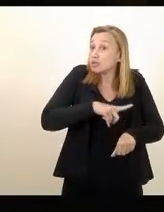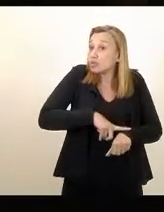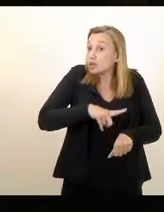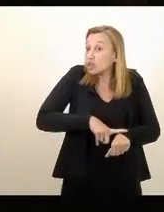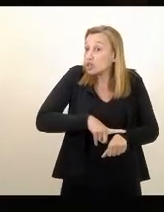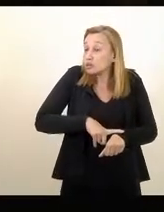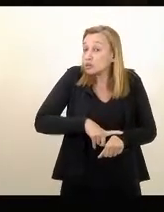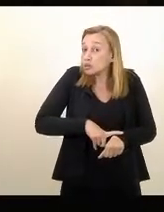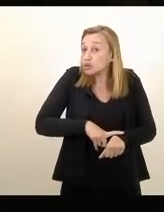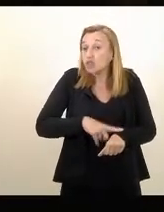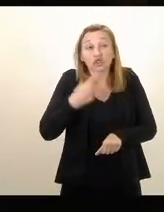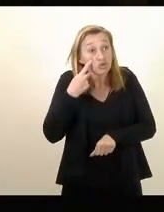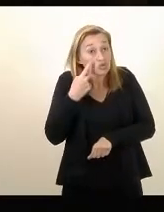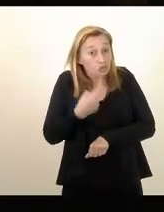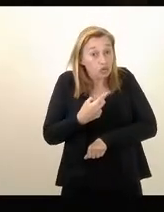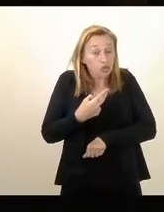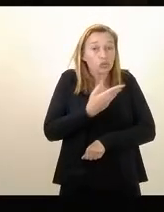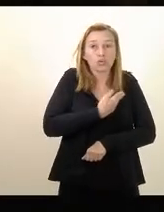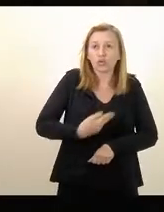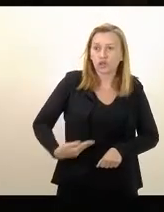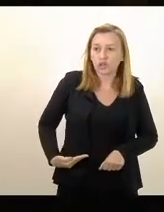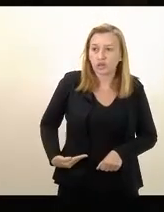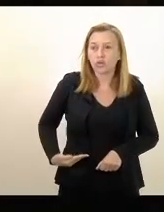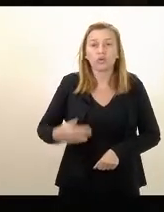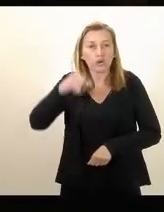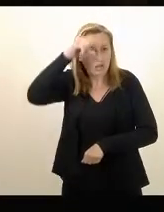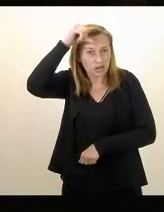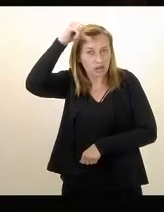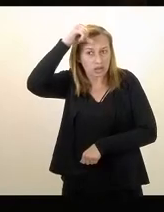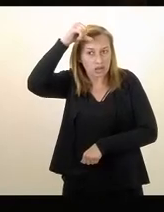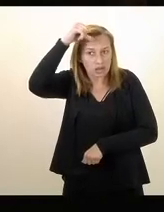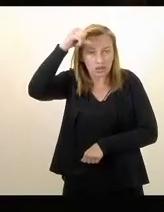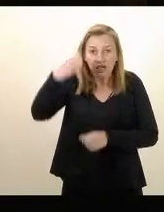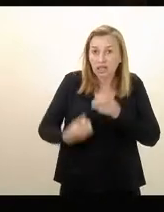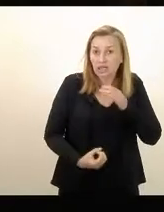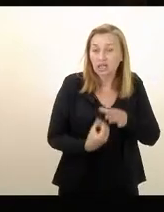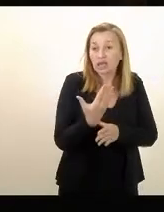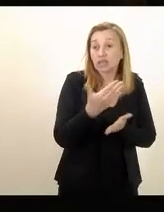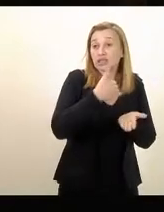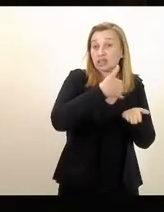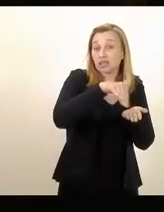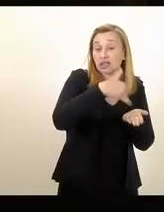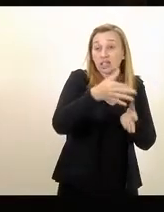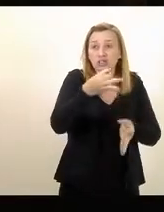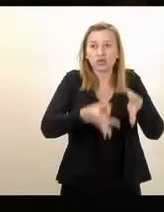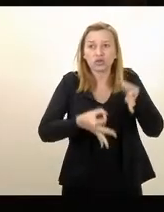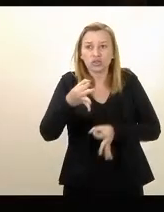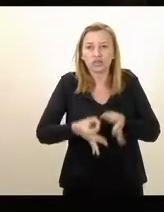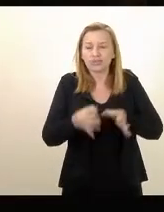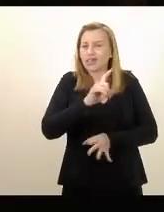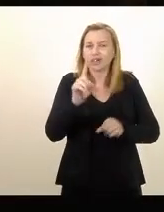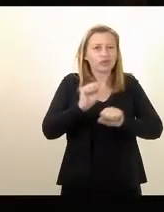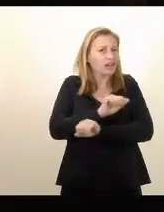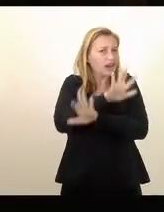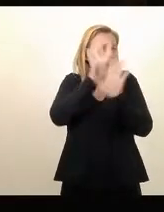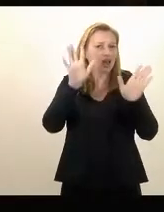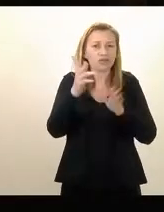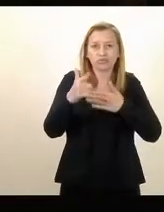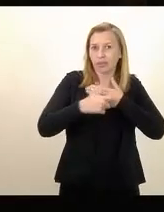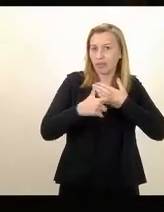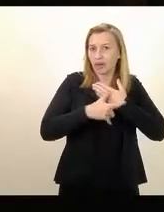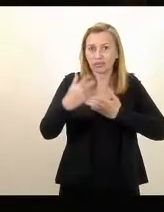está colocado a gente viu o governador Cláudio Castro recriando a secretaria de justiça mas não está claro o seu papel